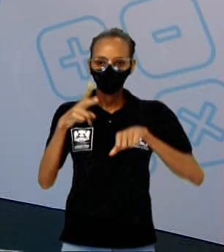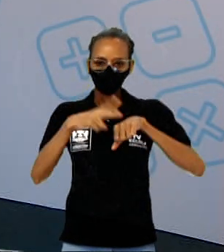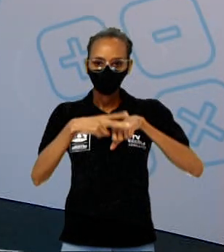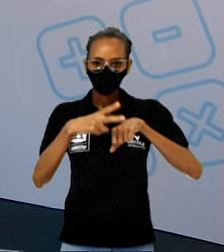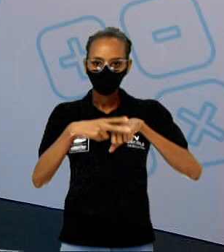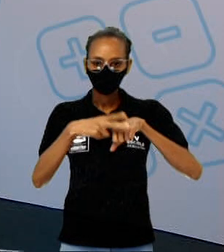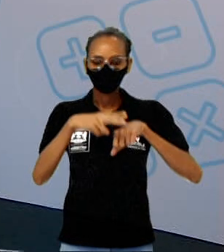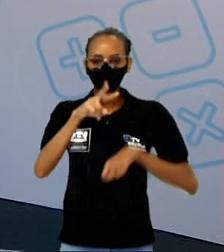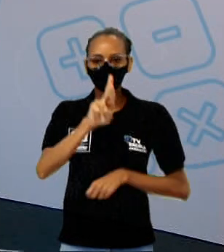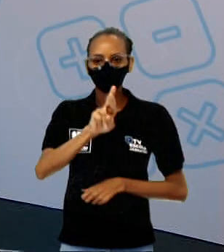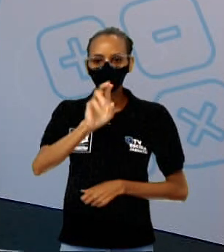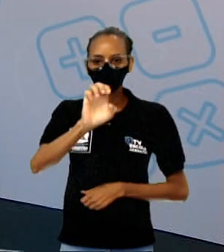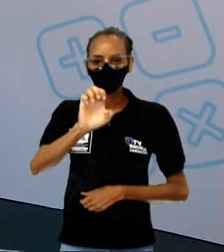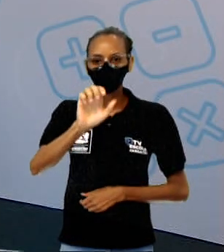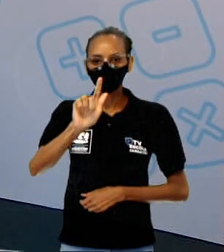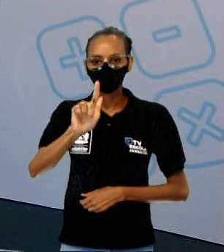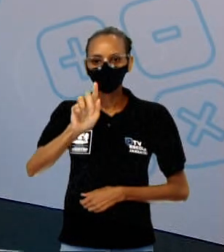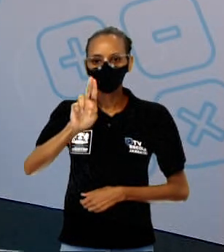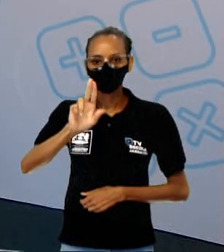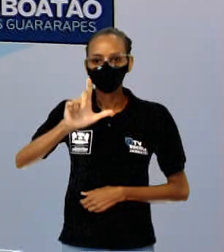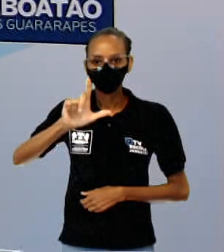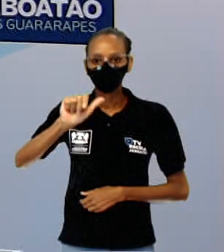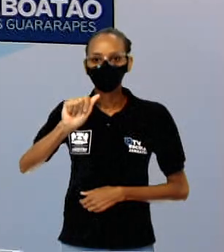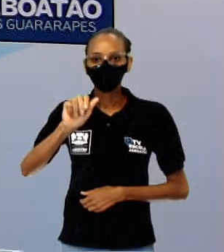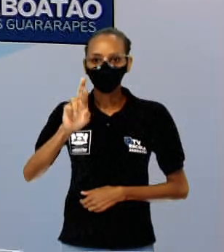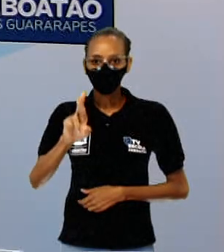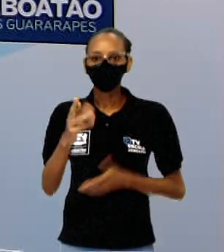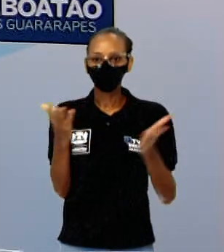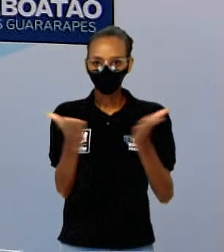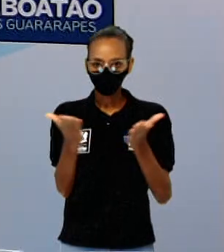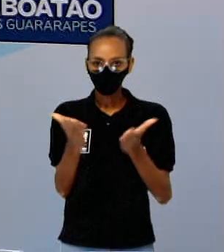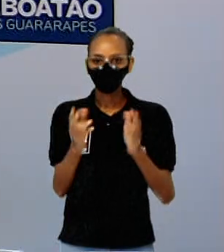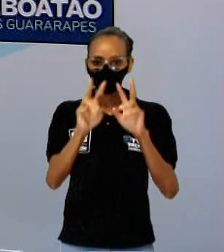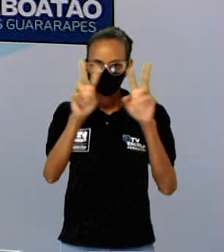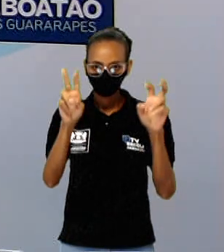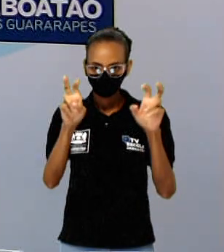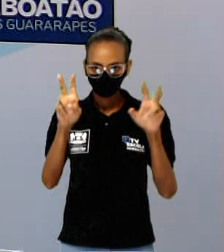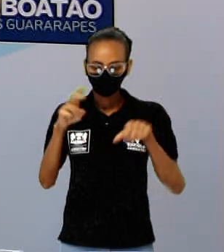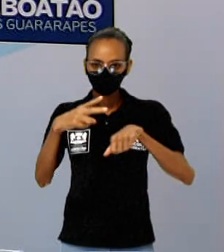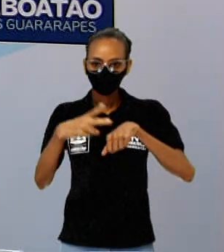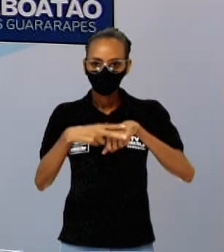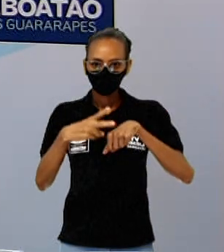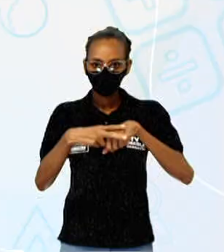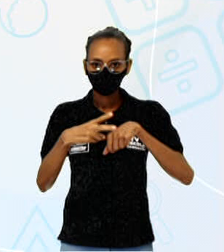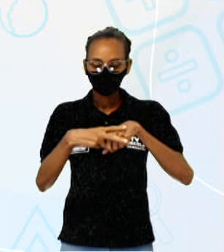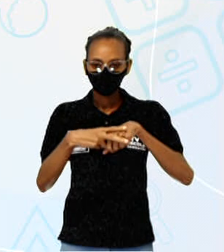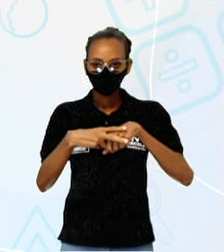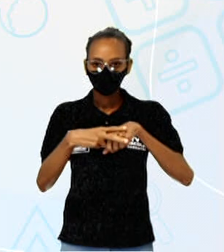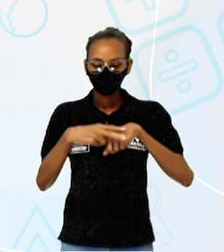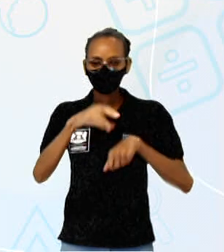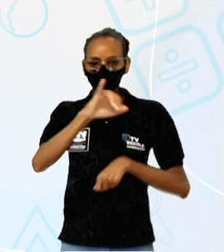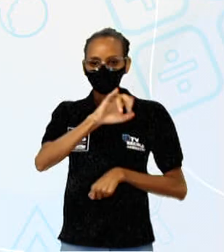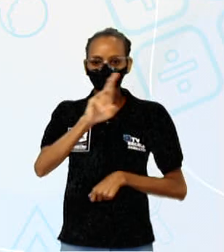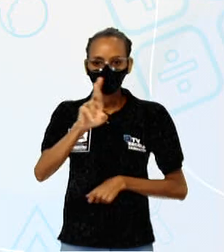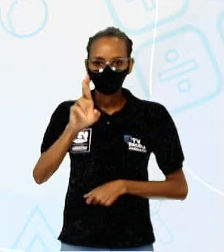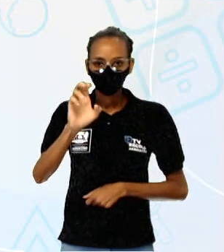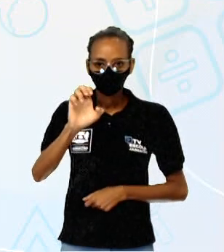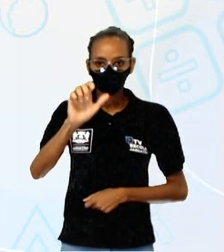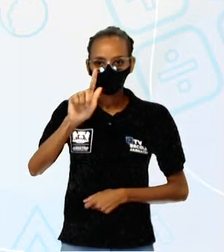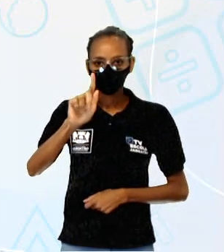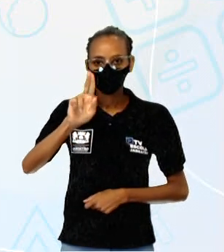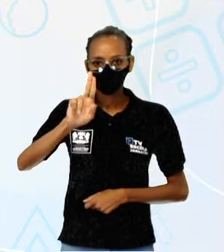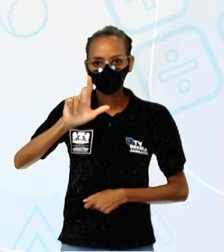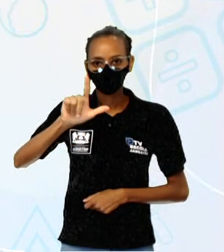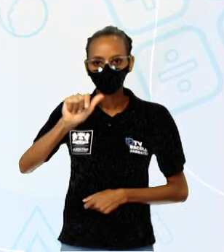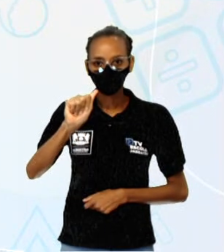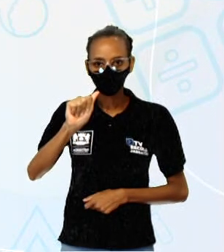regulares. Vamos dar uma olhadinha agora nos verbos irregulares, certo? Temos aqui, ó, Simple Past, verbos